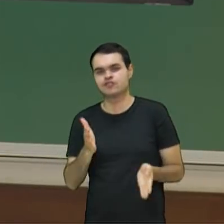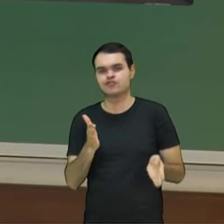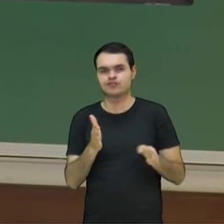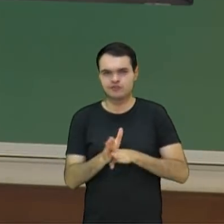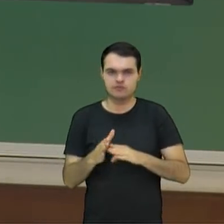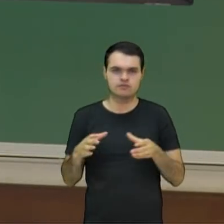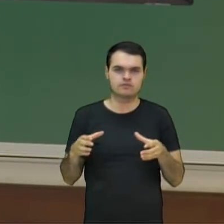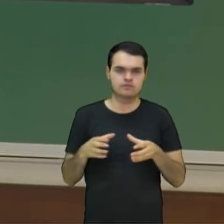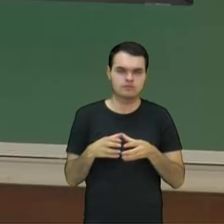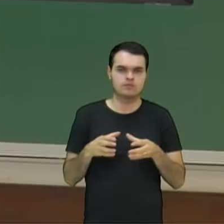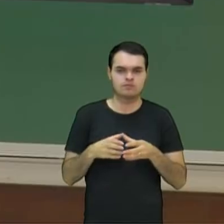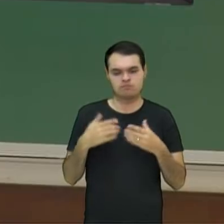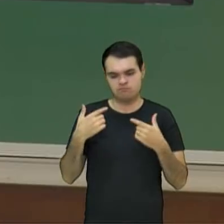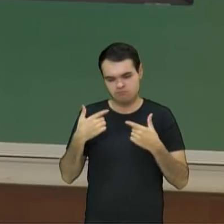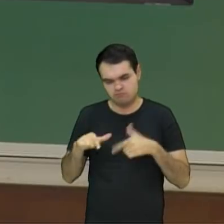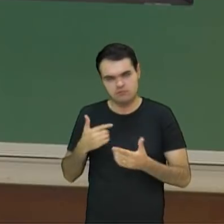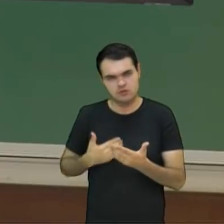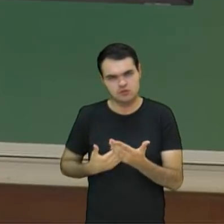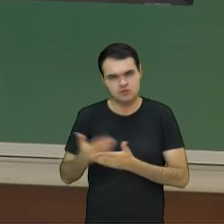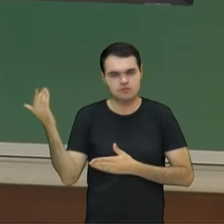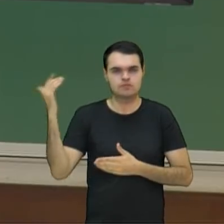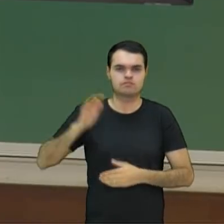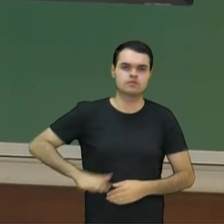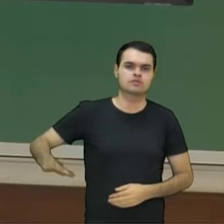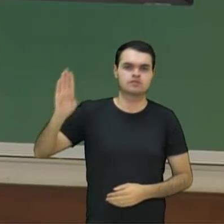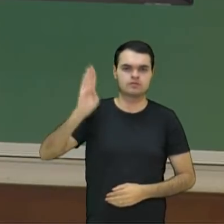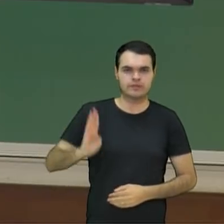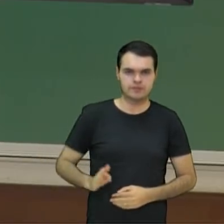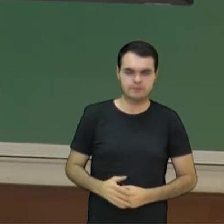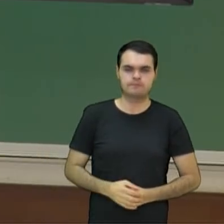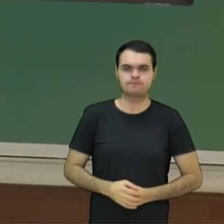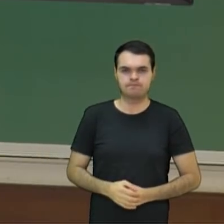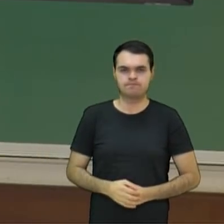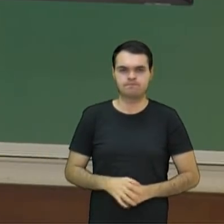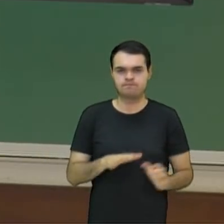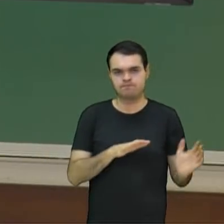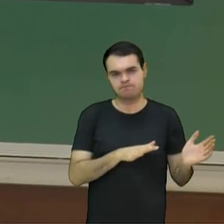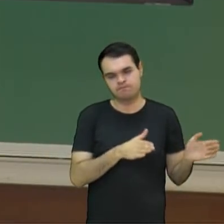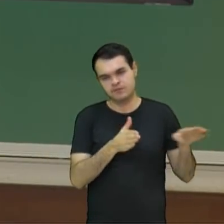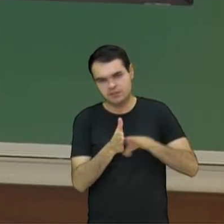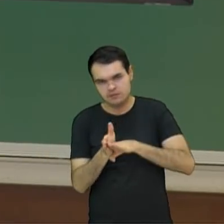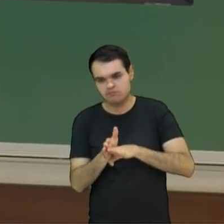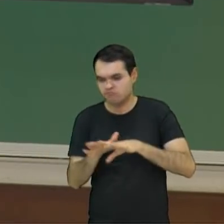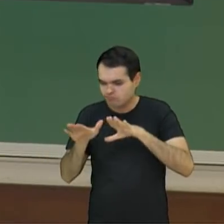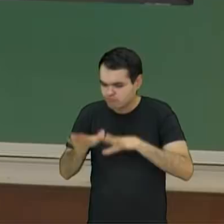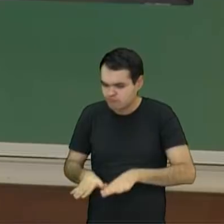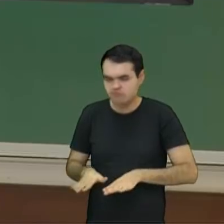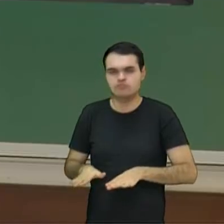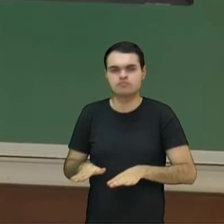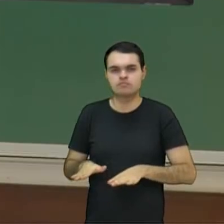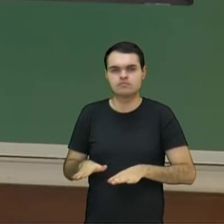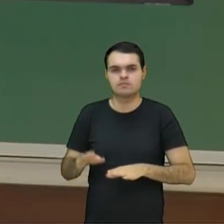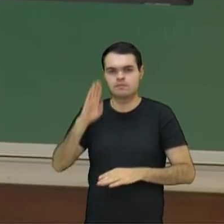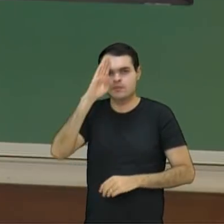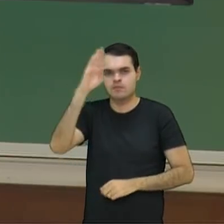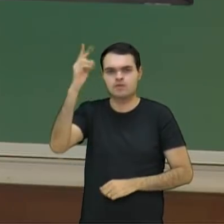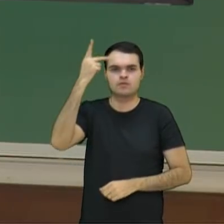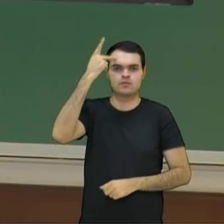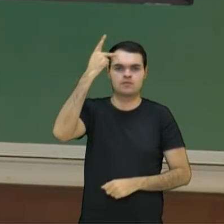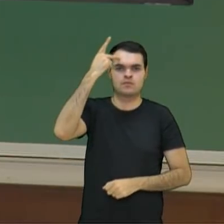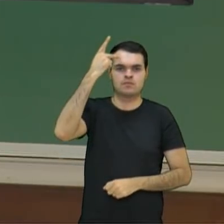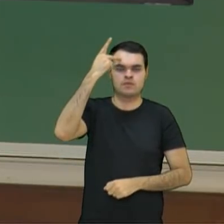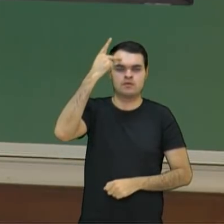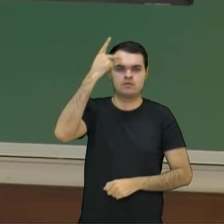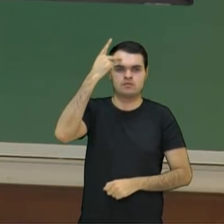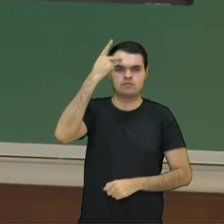grupos para trabalhar no território brasileiro, né? Eles se estabelecem, principalmente ali no território paulista, e